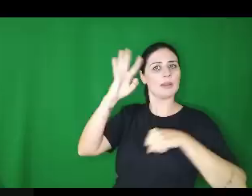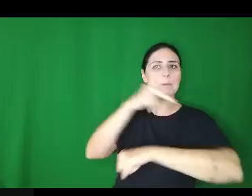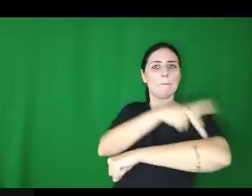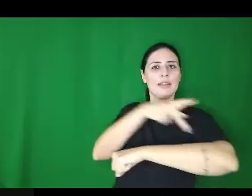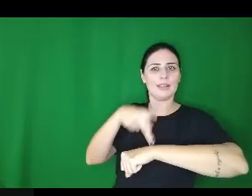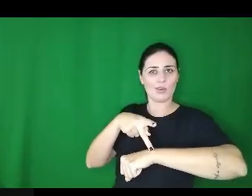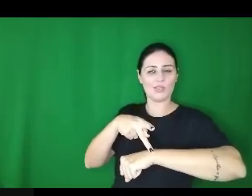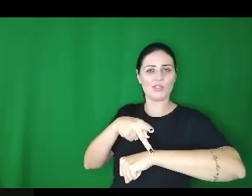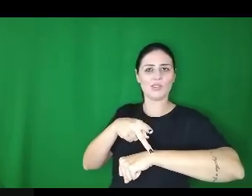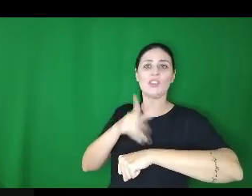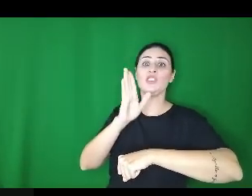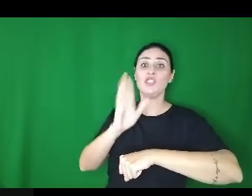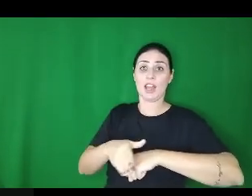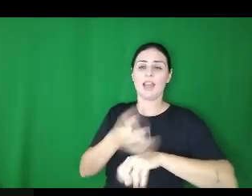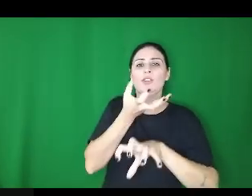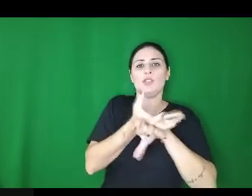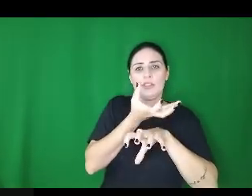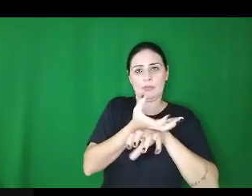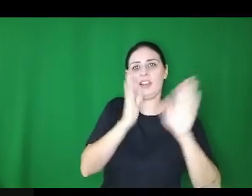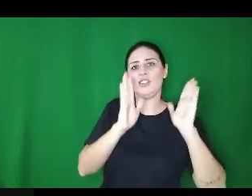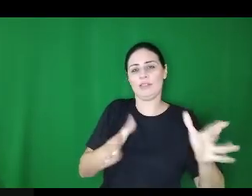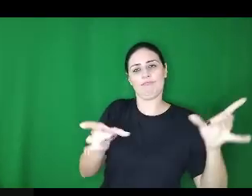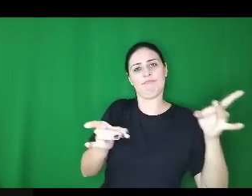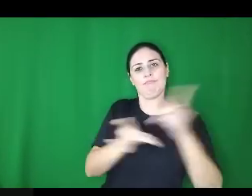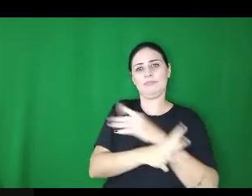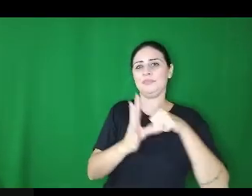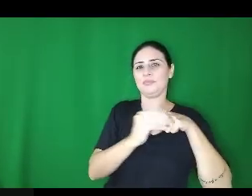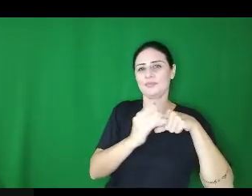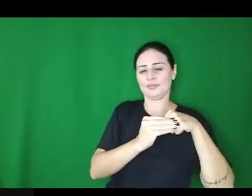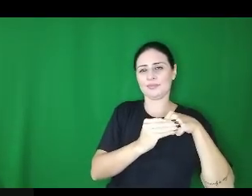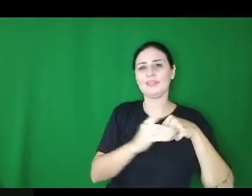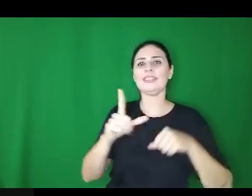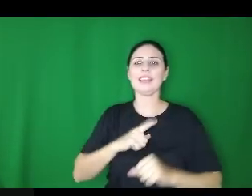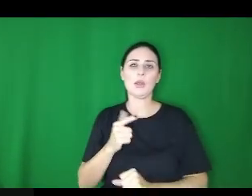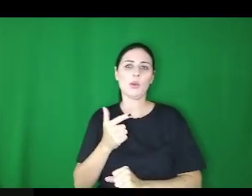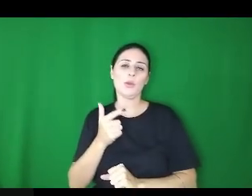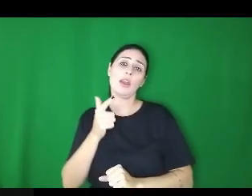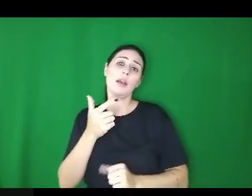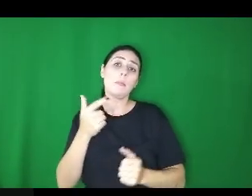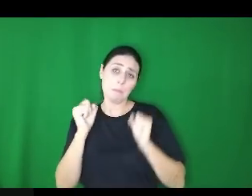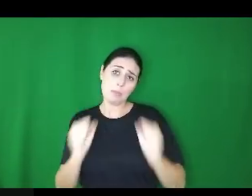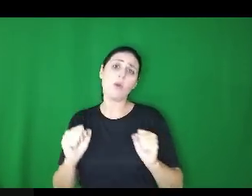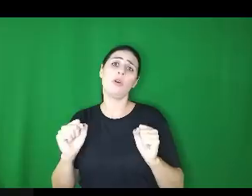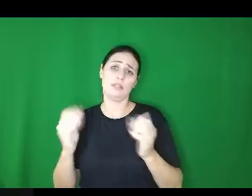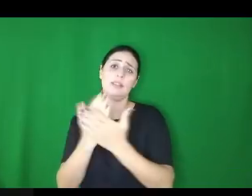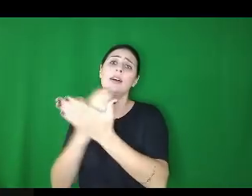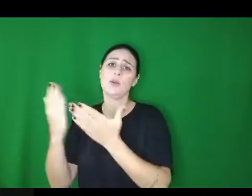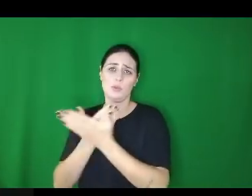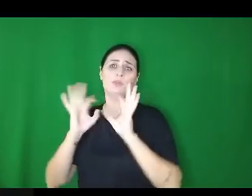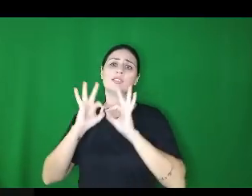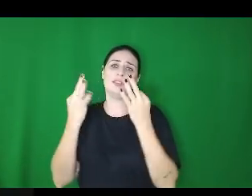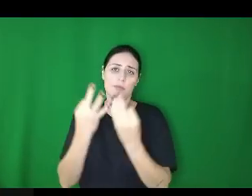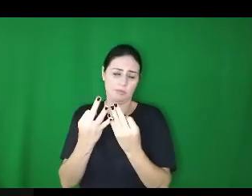Já começamos o ano letivo de 2021, mas o ano pedagógico mesmo, se a gente for colocar